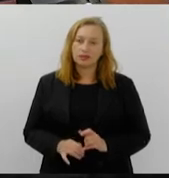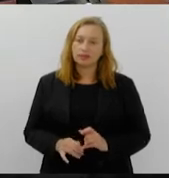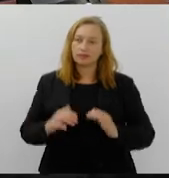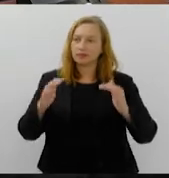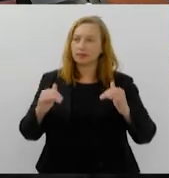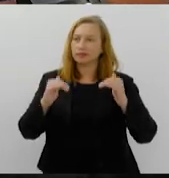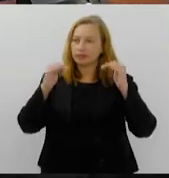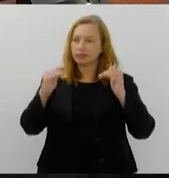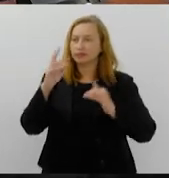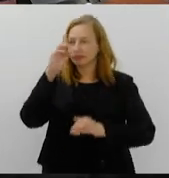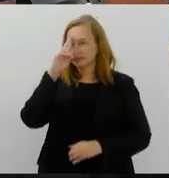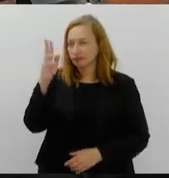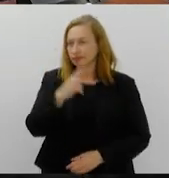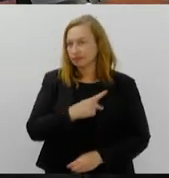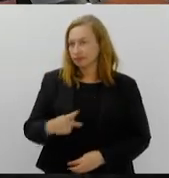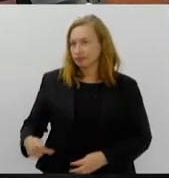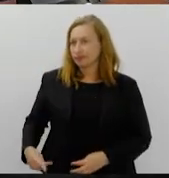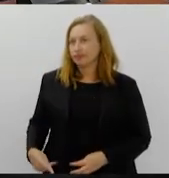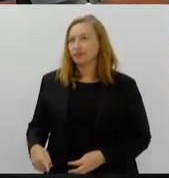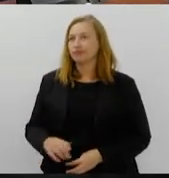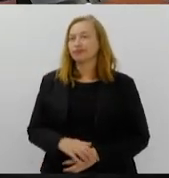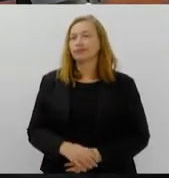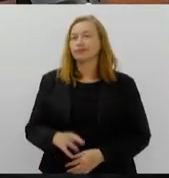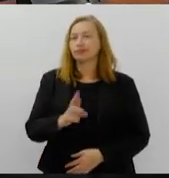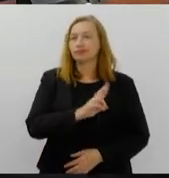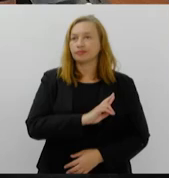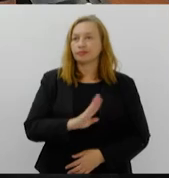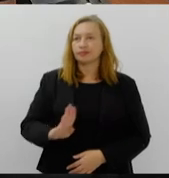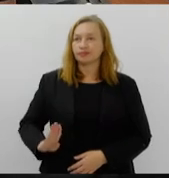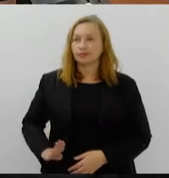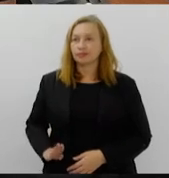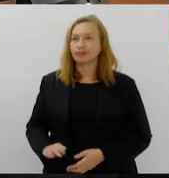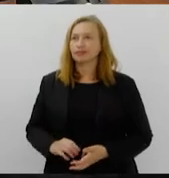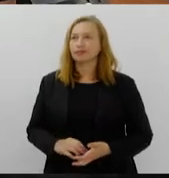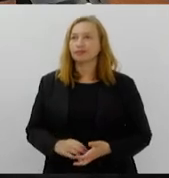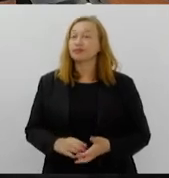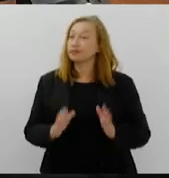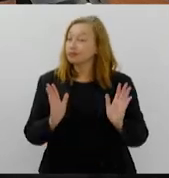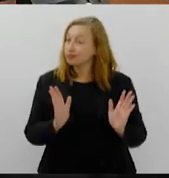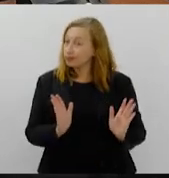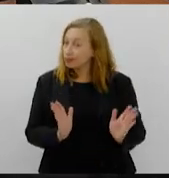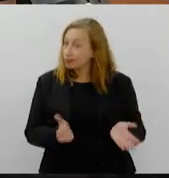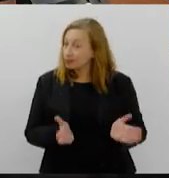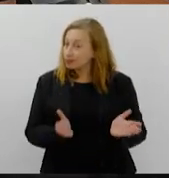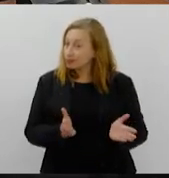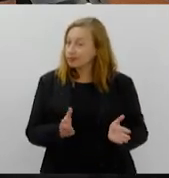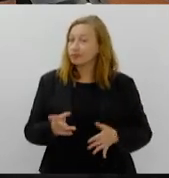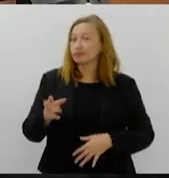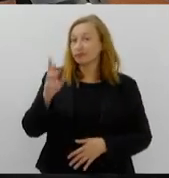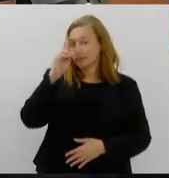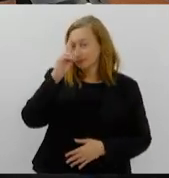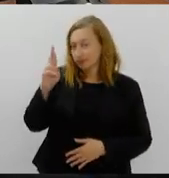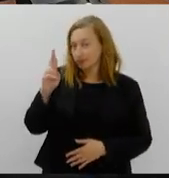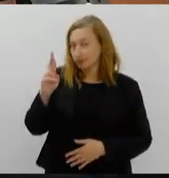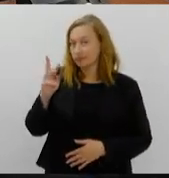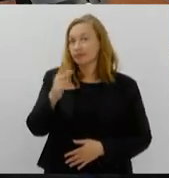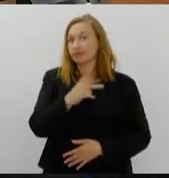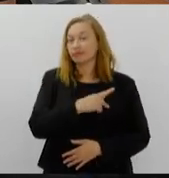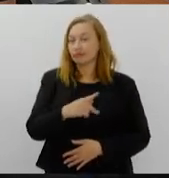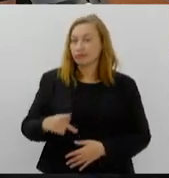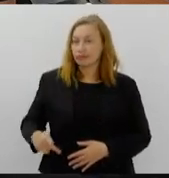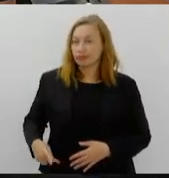Excelentíssimo senhor presidente Rodrigo Bacelar, agora excelentíssima senhora